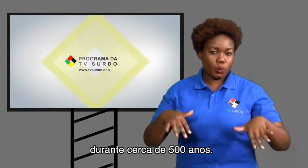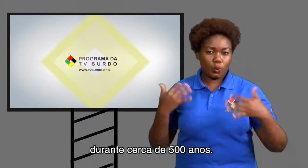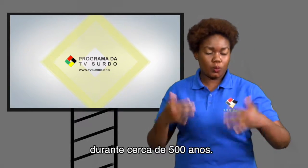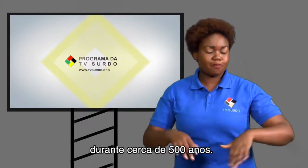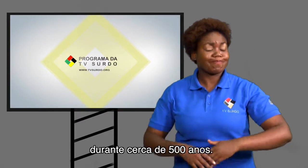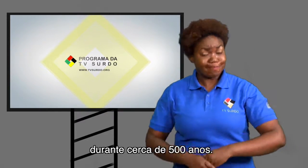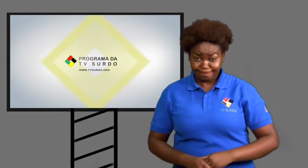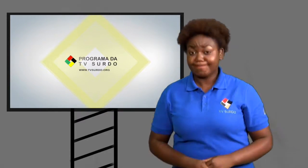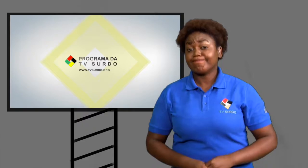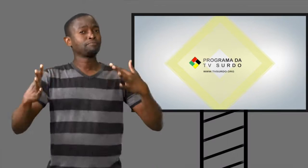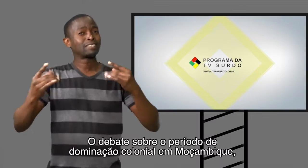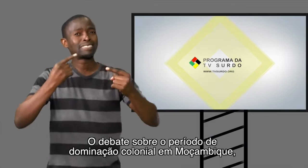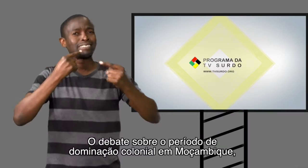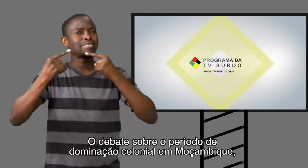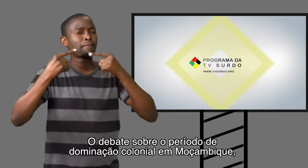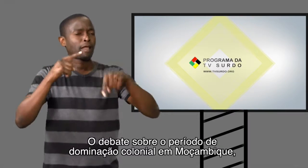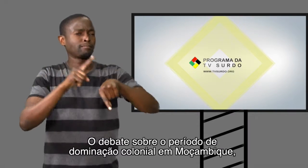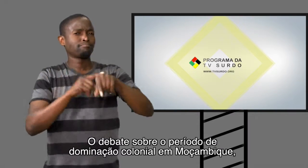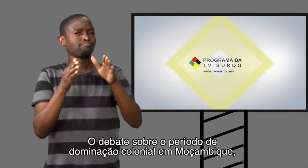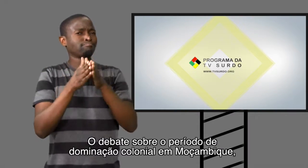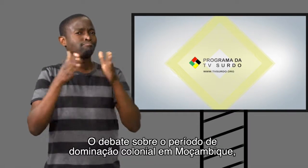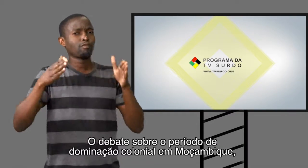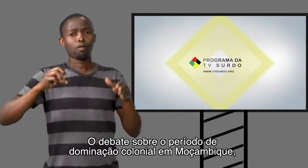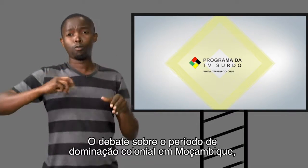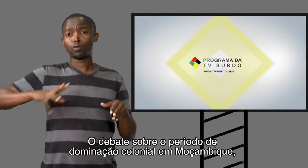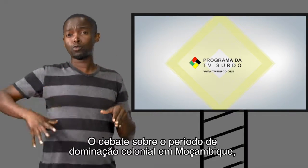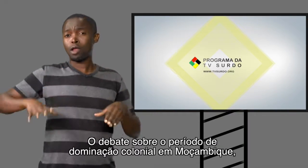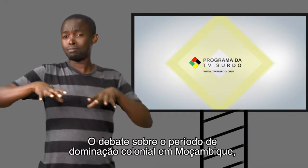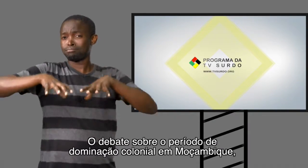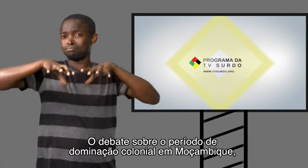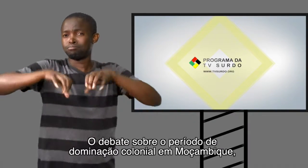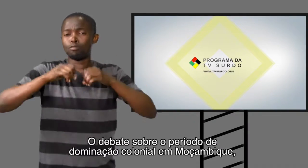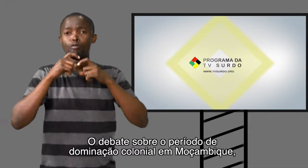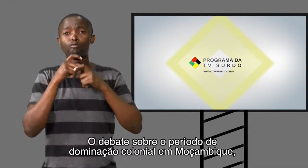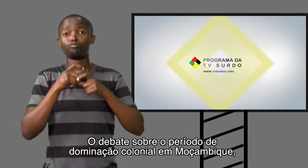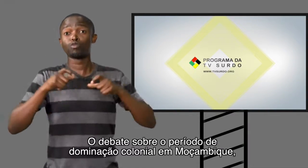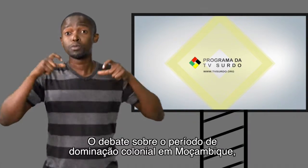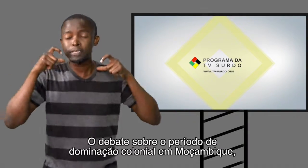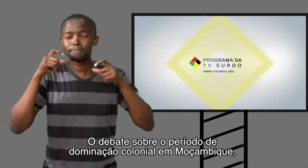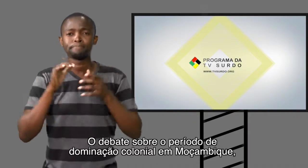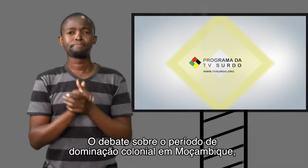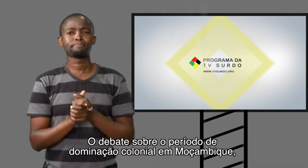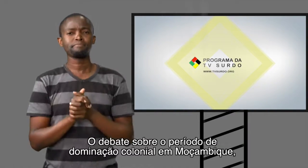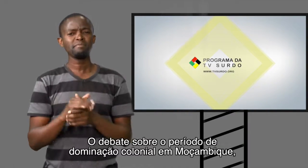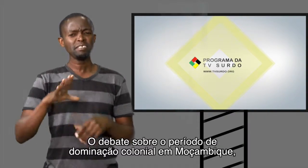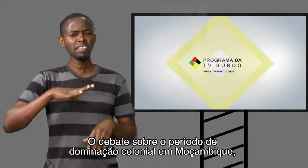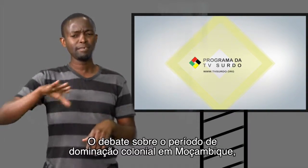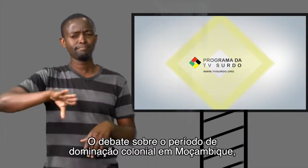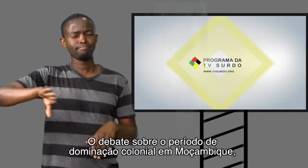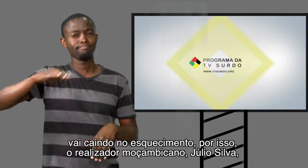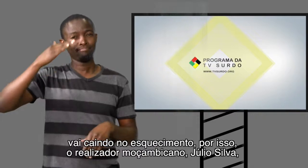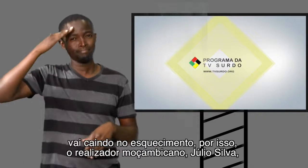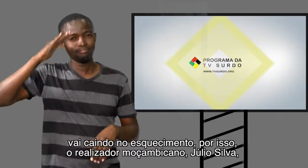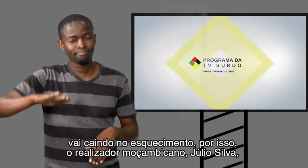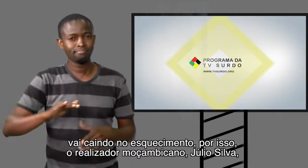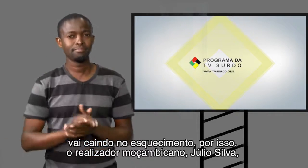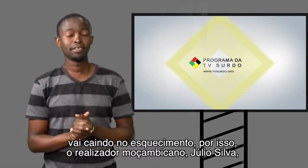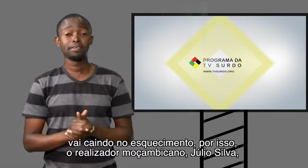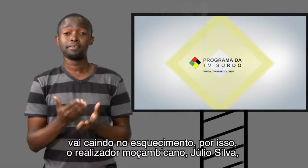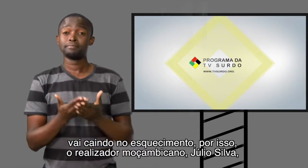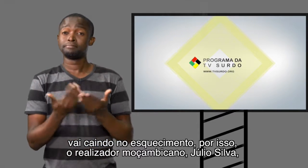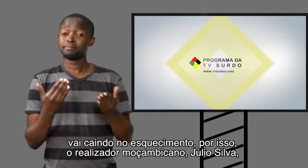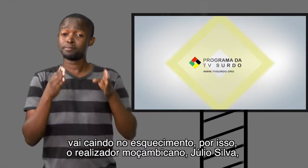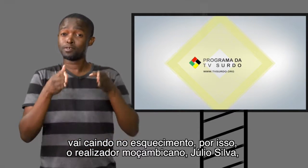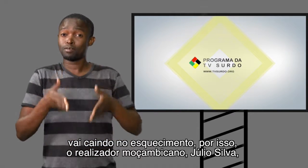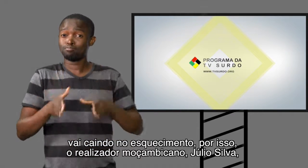anos. O debate sobre o período de dominação colonial em Moçambique vai caindo no